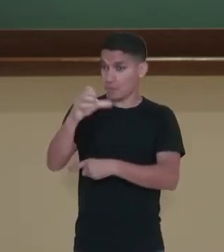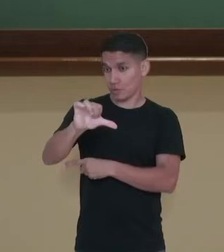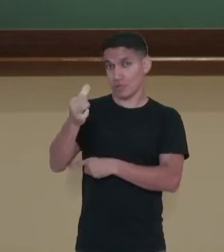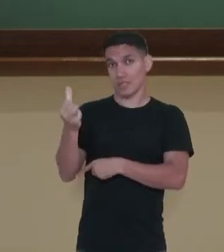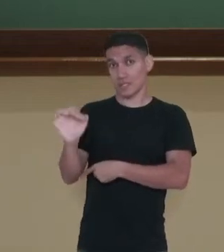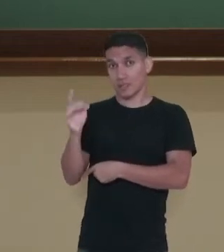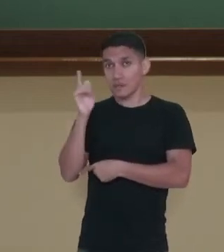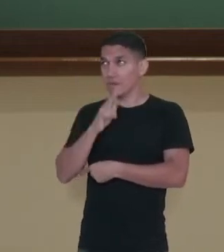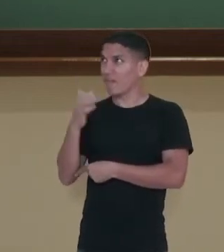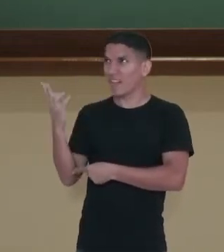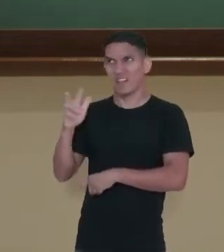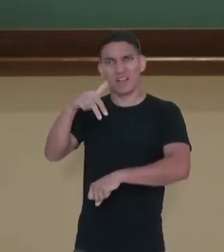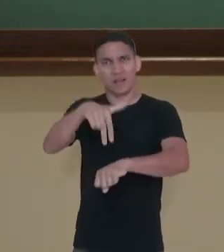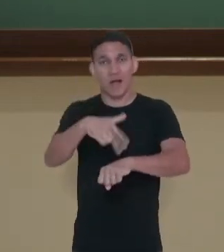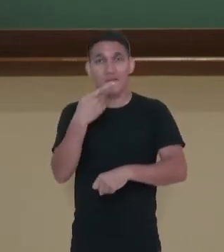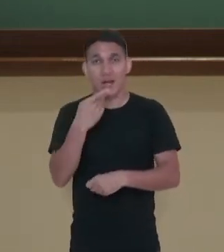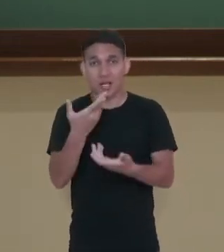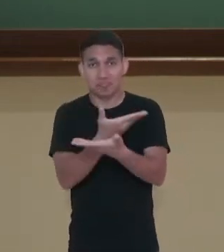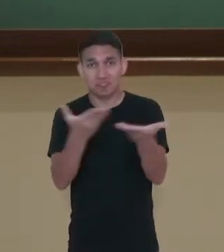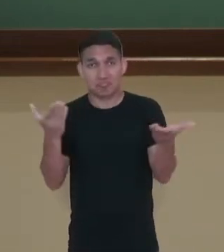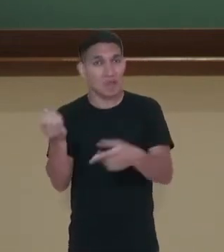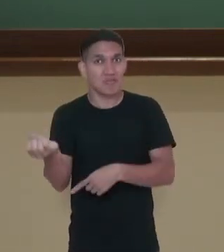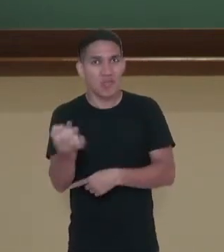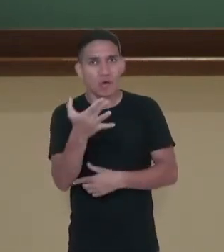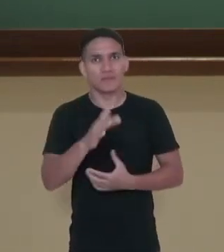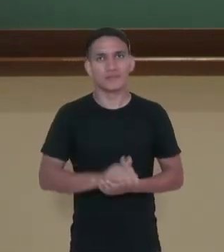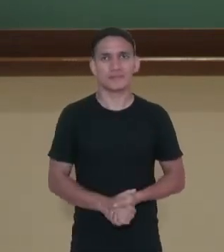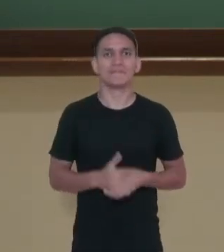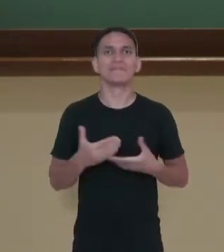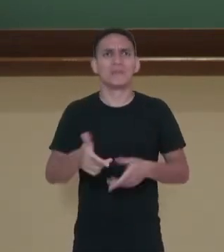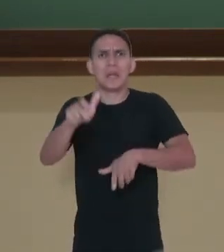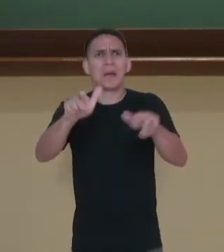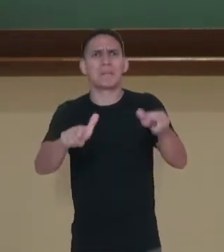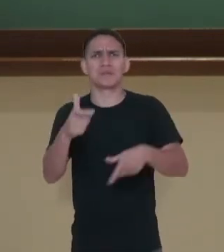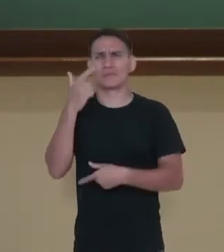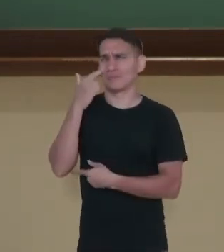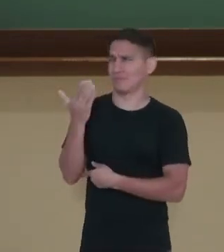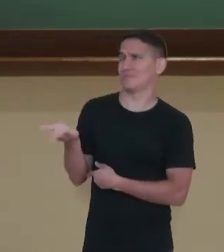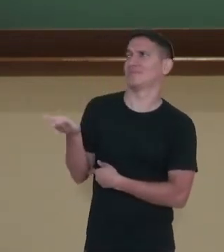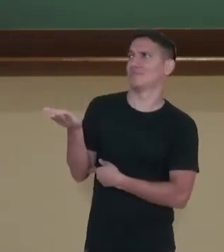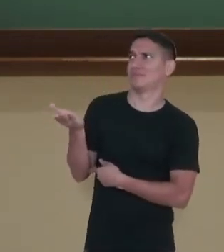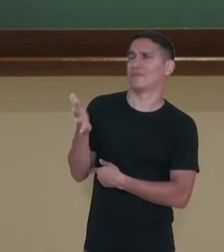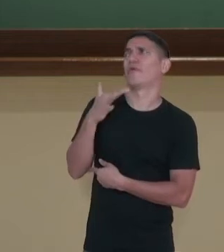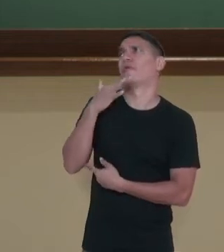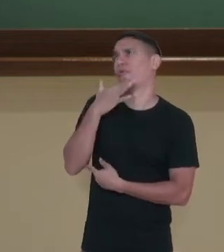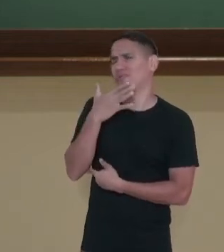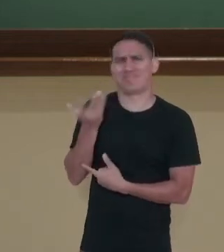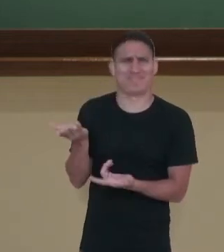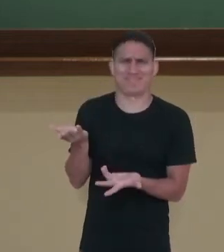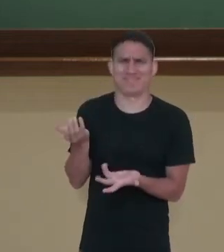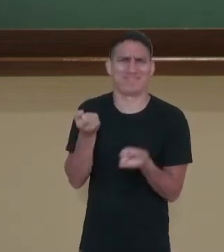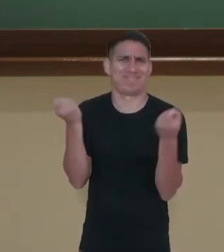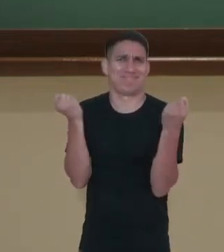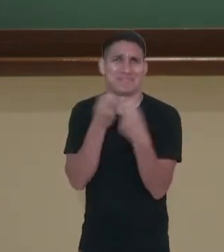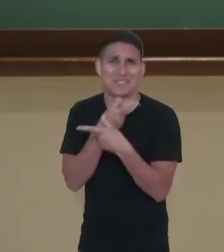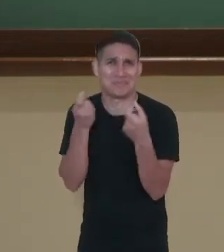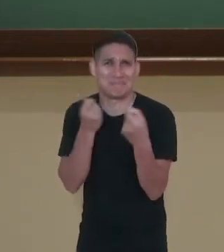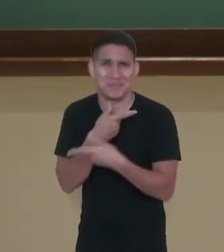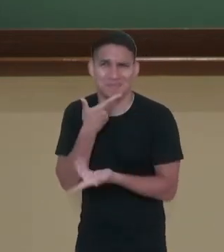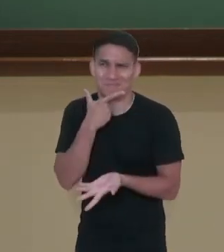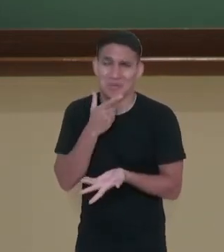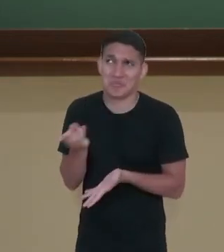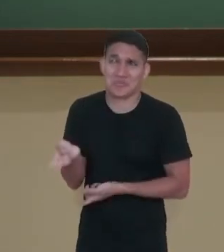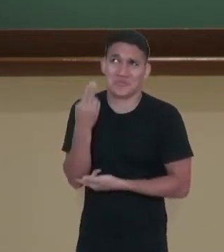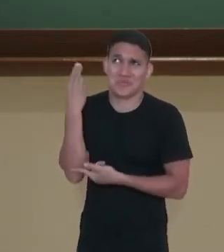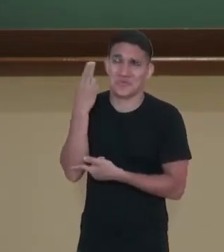John Cage chega com essa ideia inovadora. As pessoas, claro que iam satirizar e achar engraçado, pois